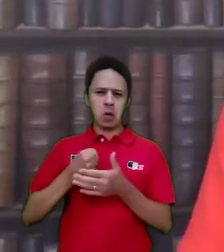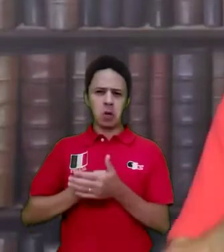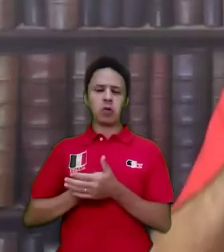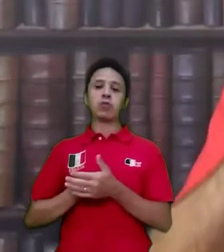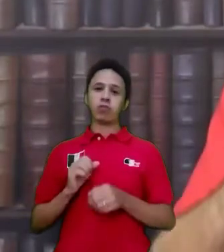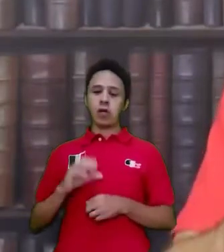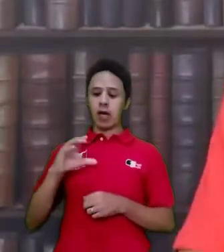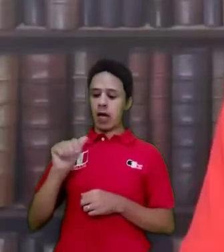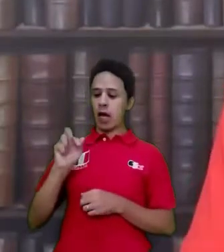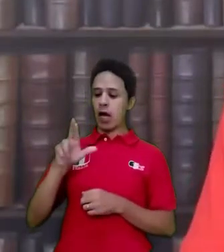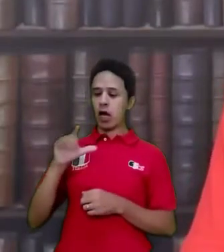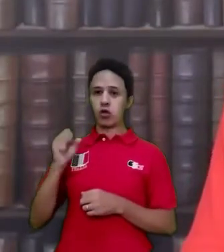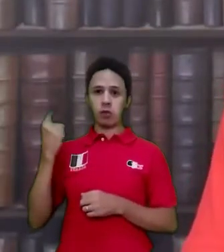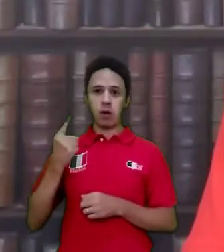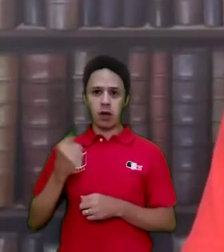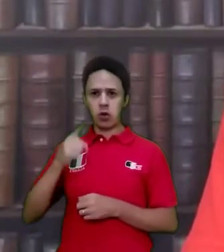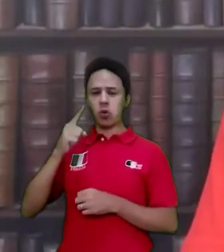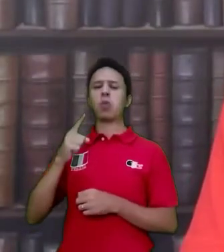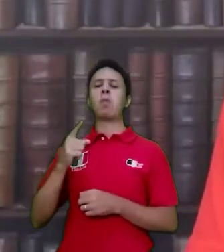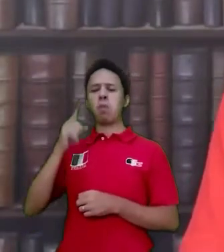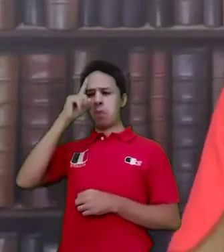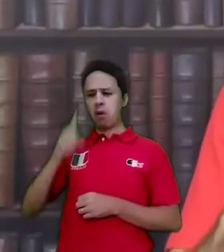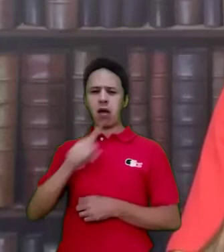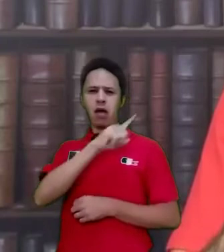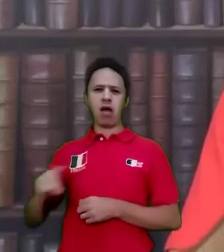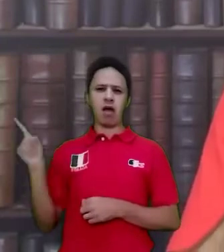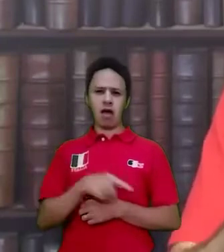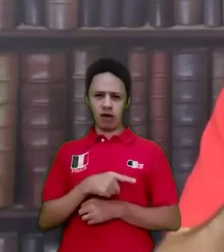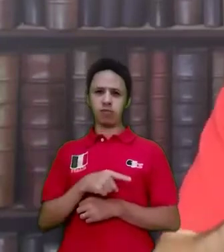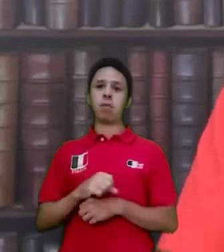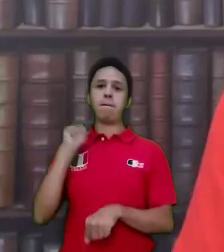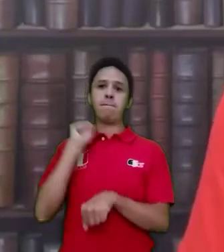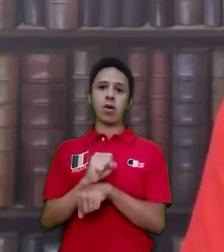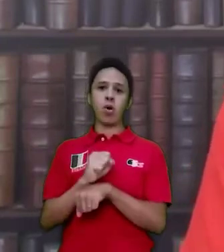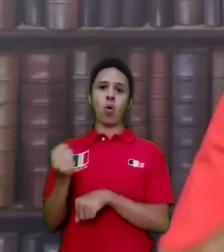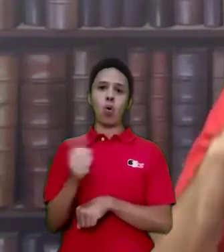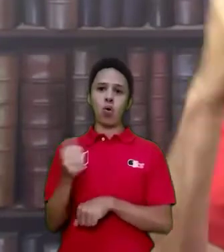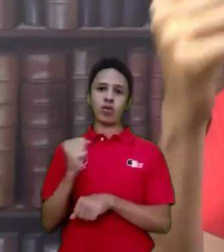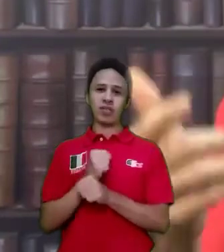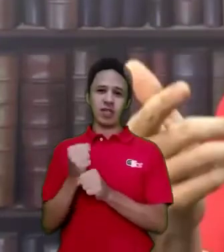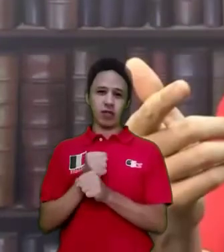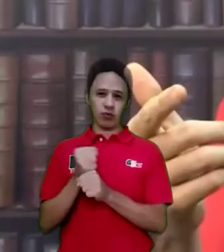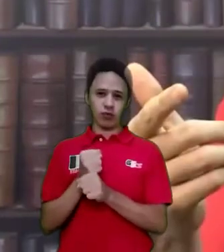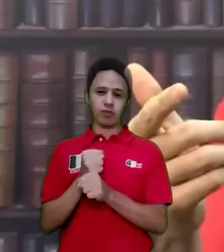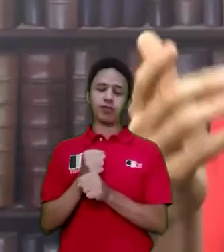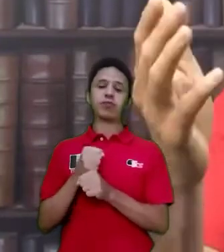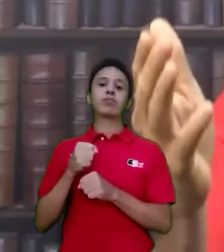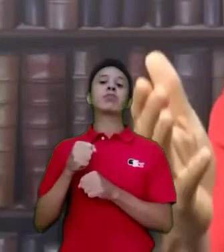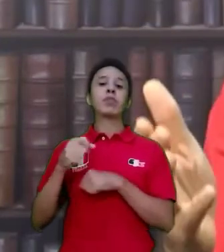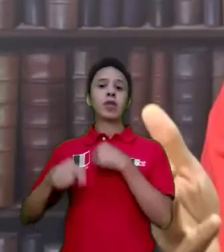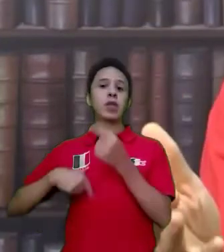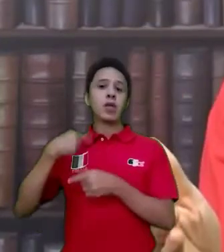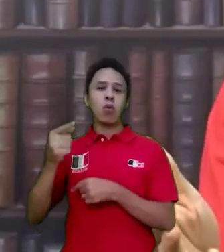Carlos I decretou o fechamento do parlamento e ele ficou inativo por 11 anos. Ao ser reaberto,